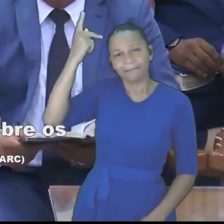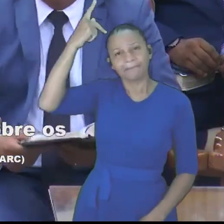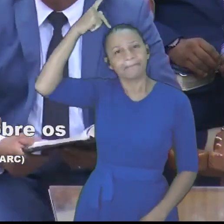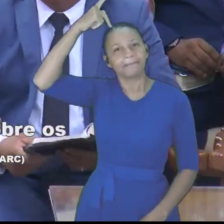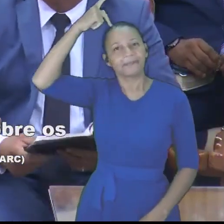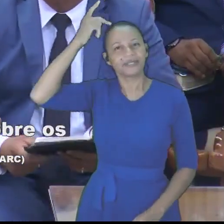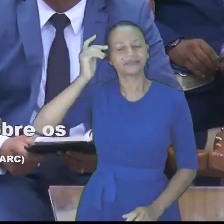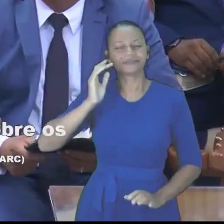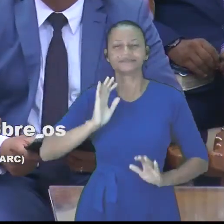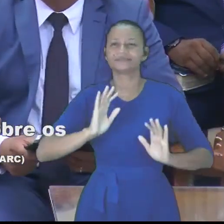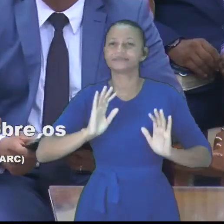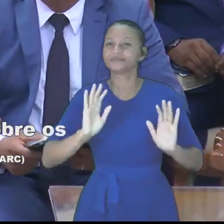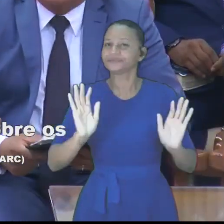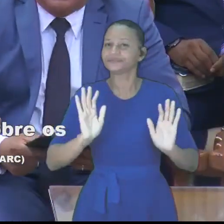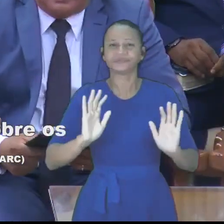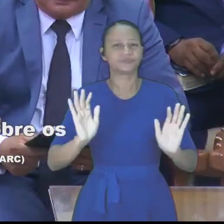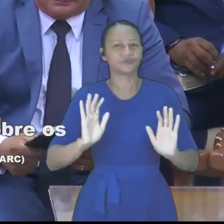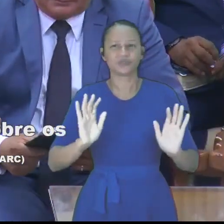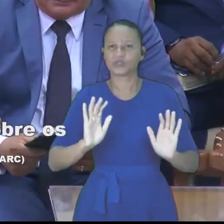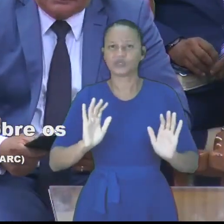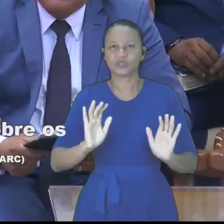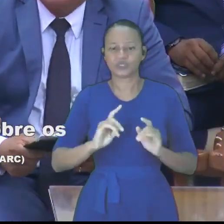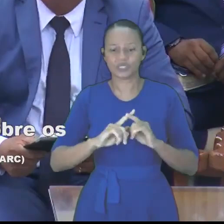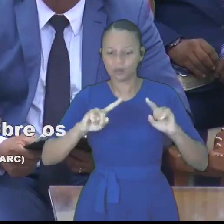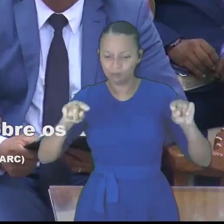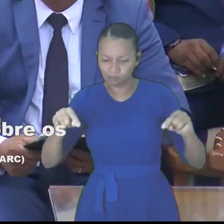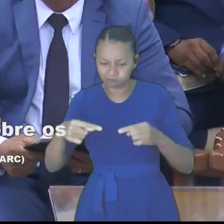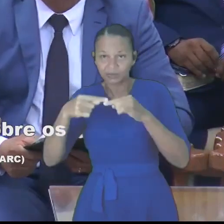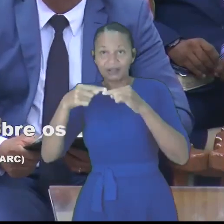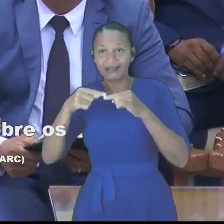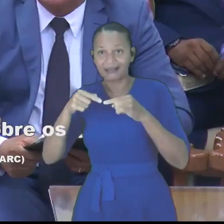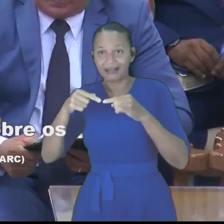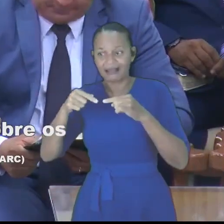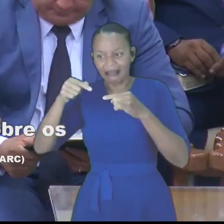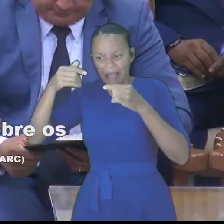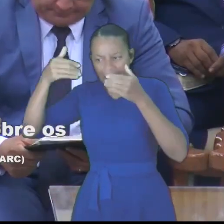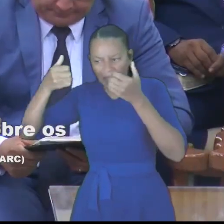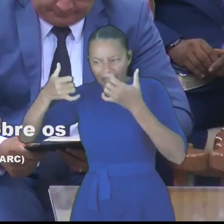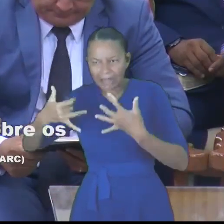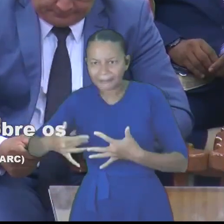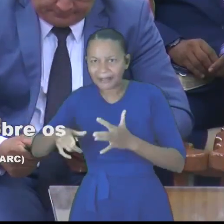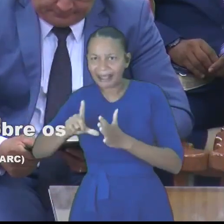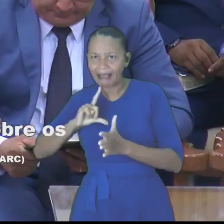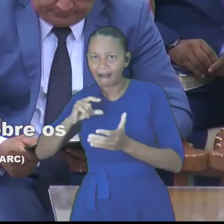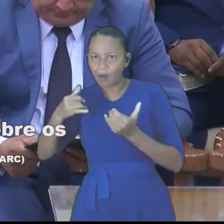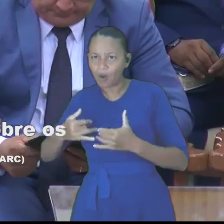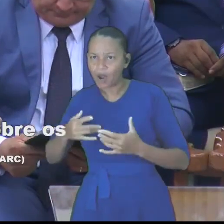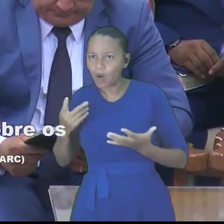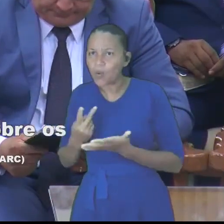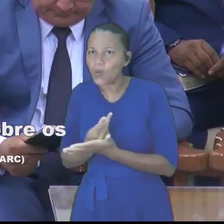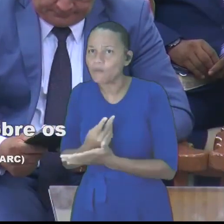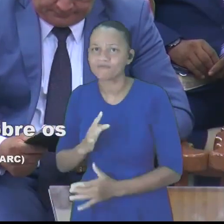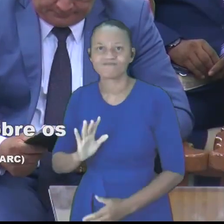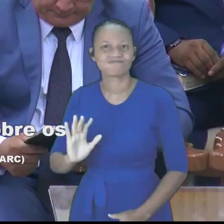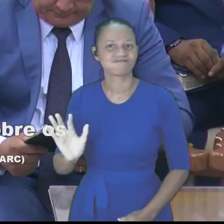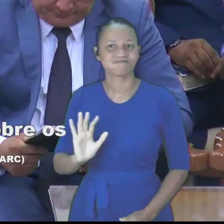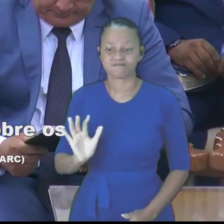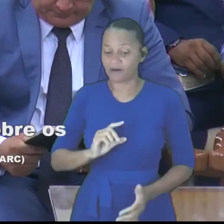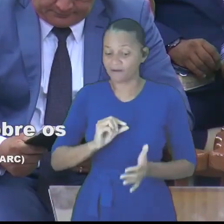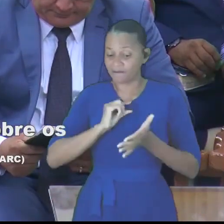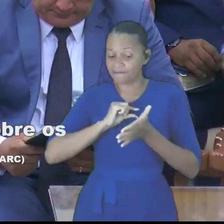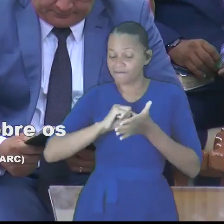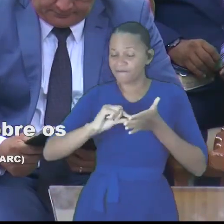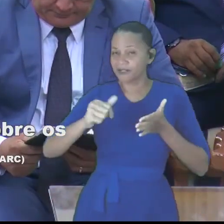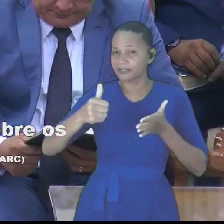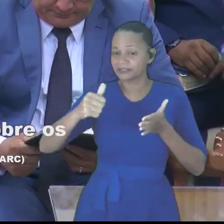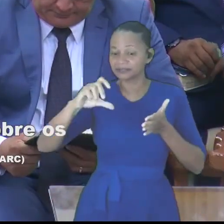Pentecoste não se cumpriu esta parte que diz, no versículo 19: